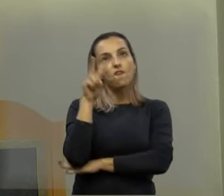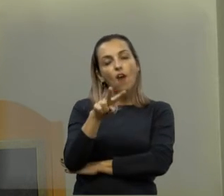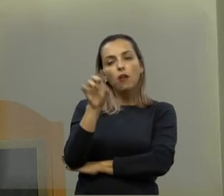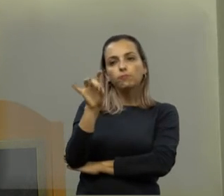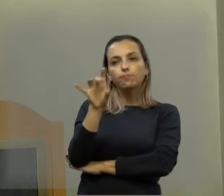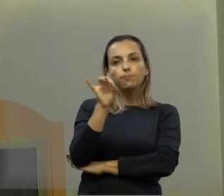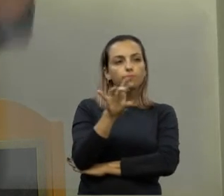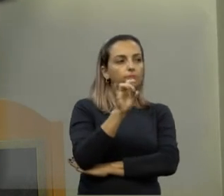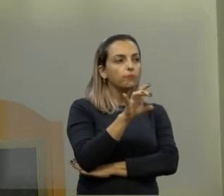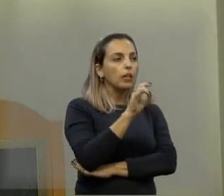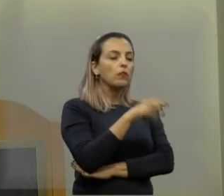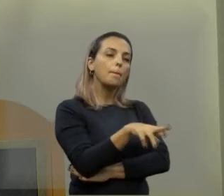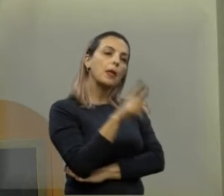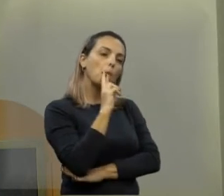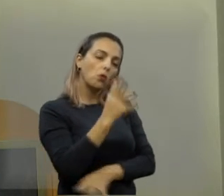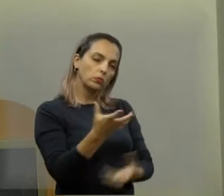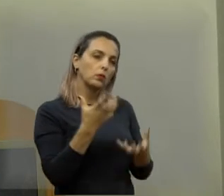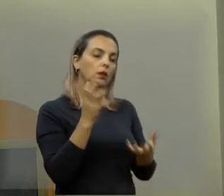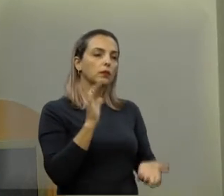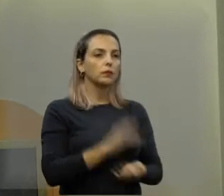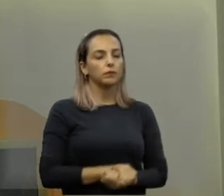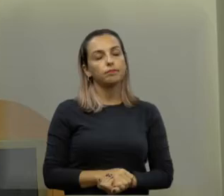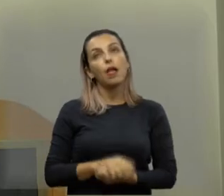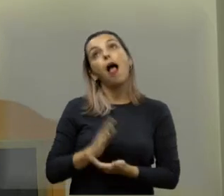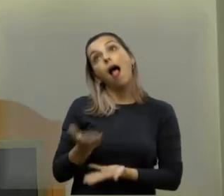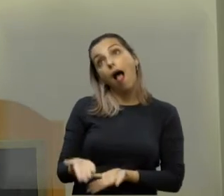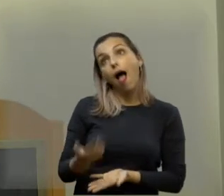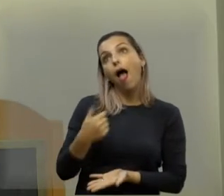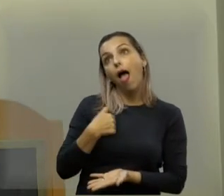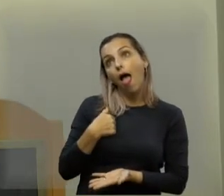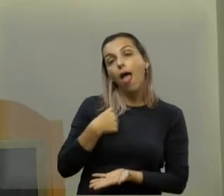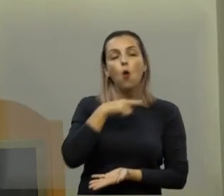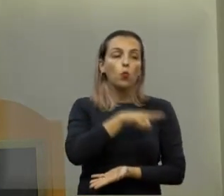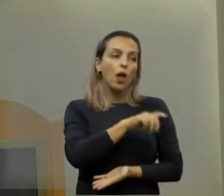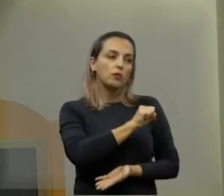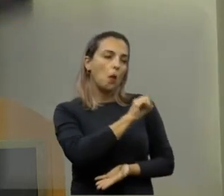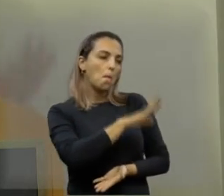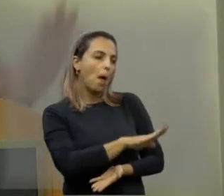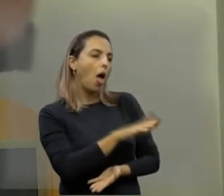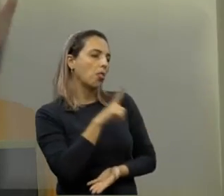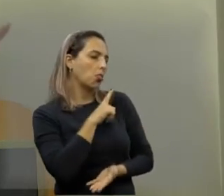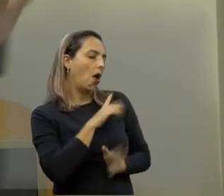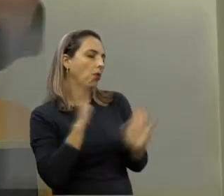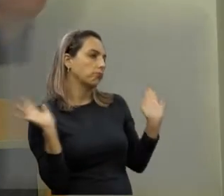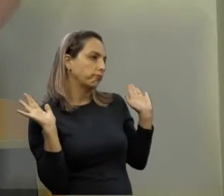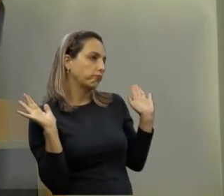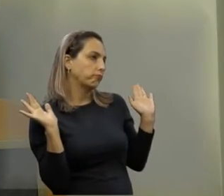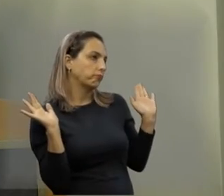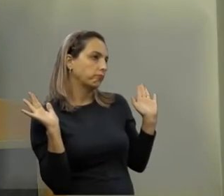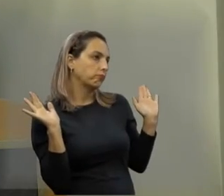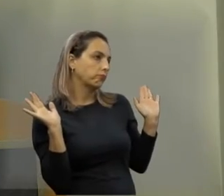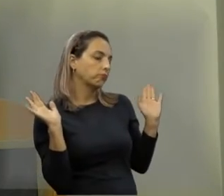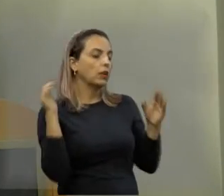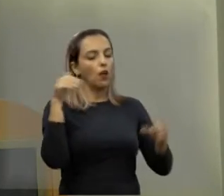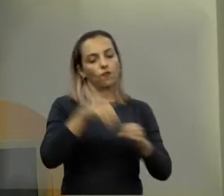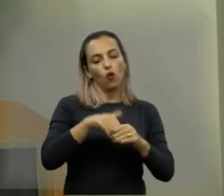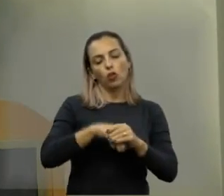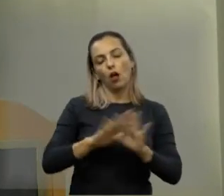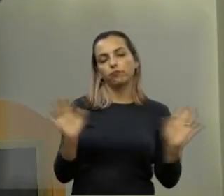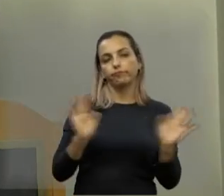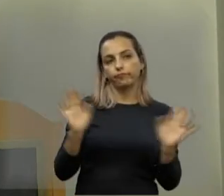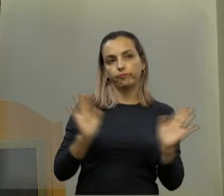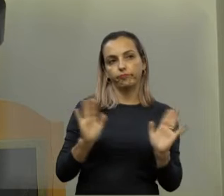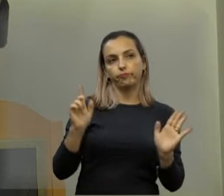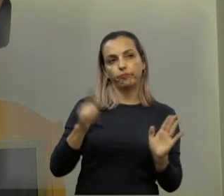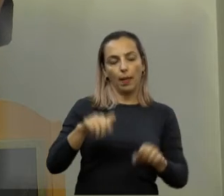para cada um e quero essa resposta é porque eu tenho um ente querido no São Bento aí não tem direito de votar aqui do